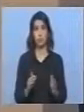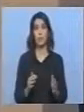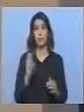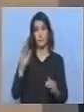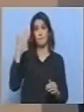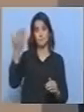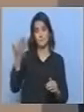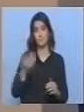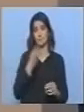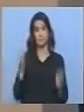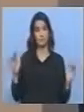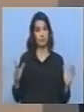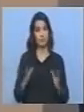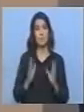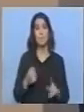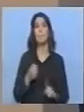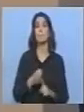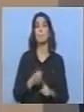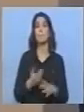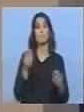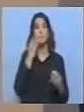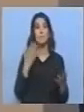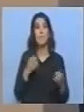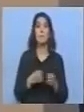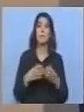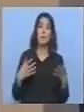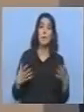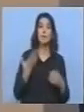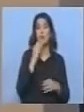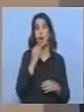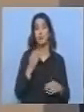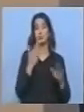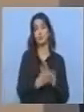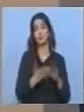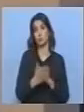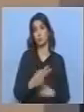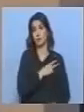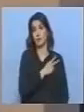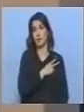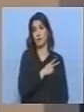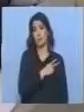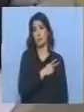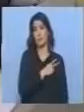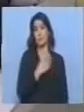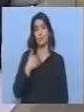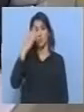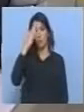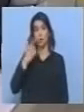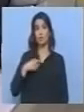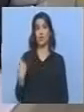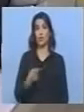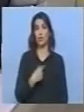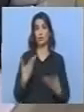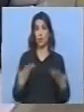próximos anos. Tem que ser combatida aumentando o número de estudantes que vêm para o ensino superior. Eu julgo que nós, neste momento, em relação